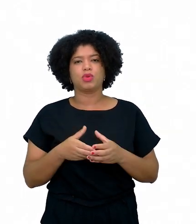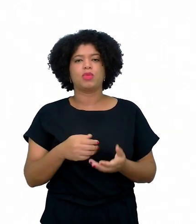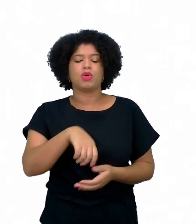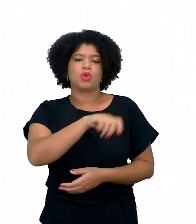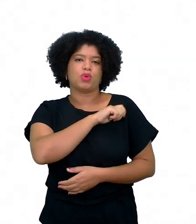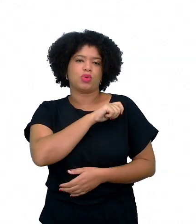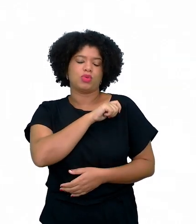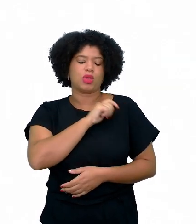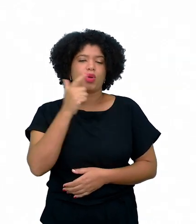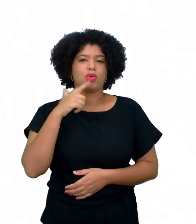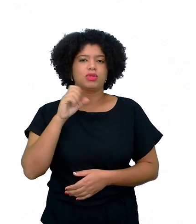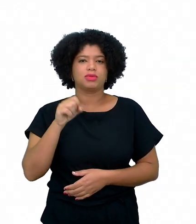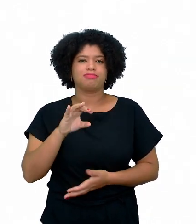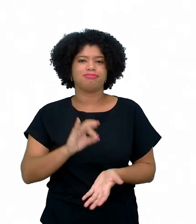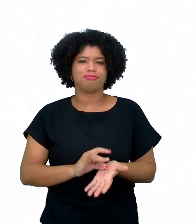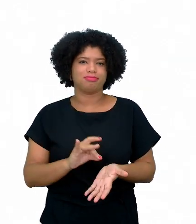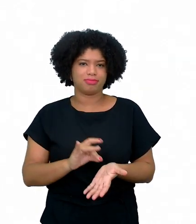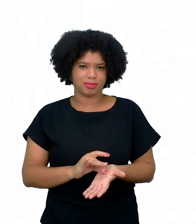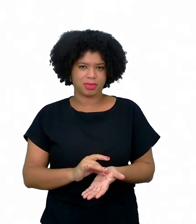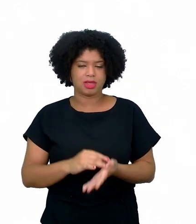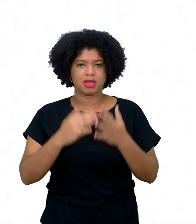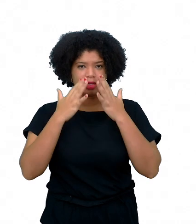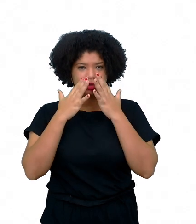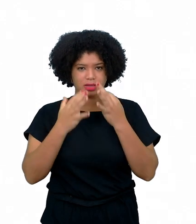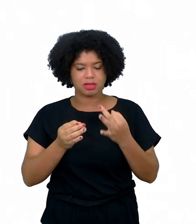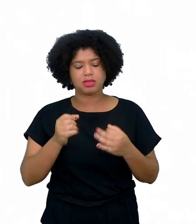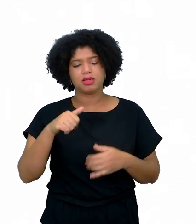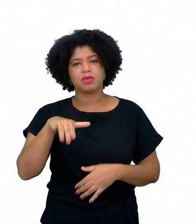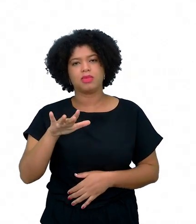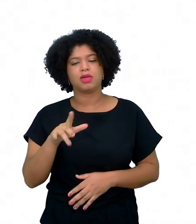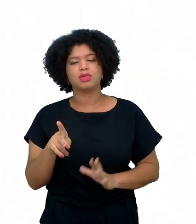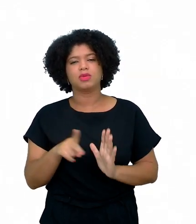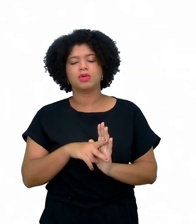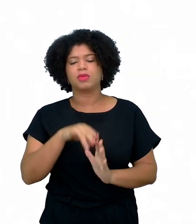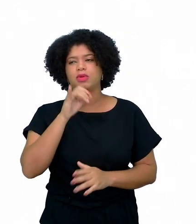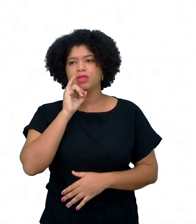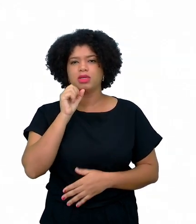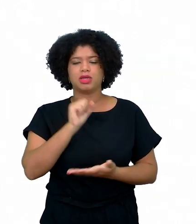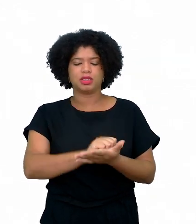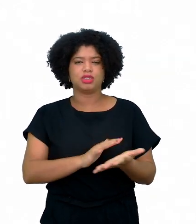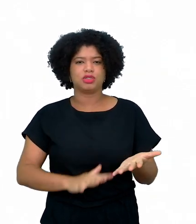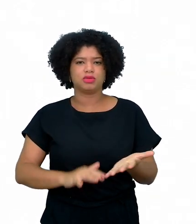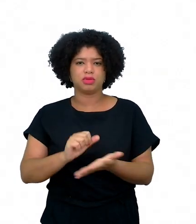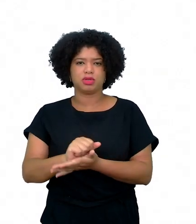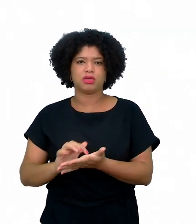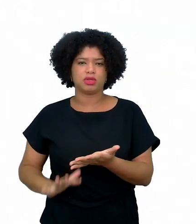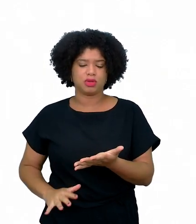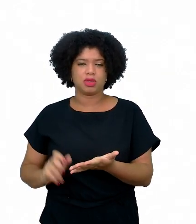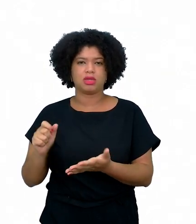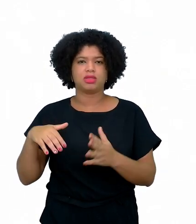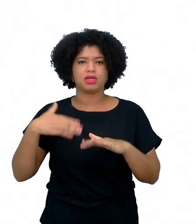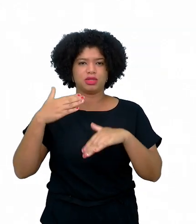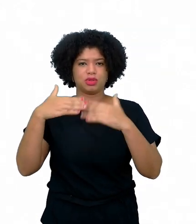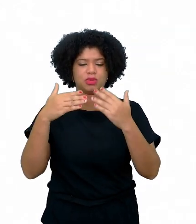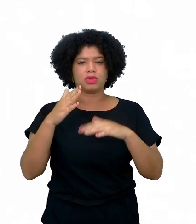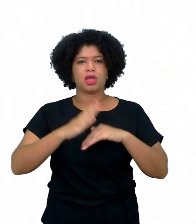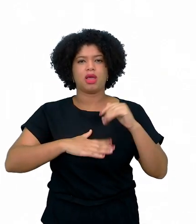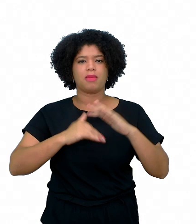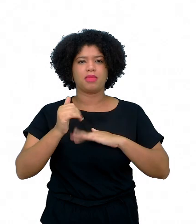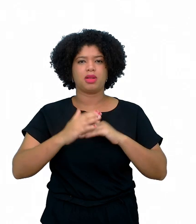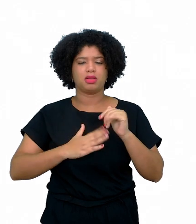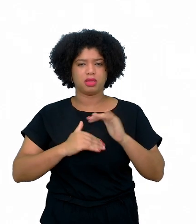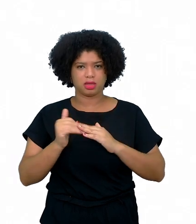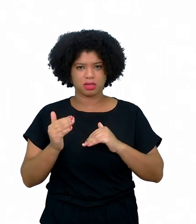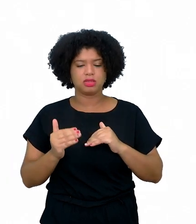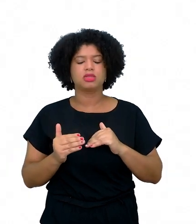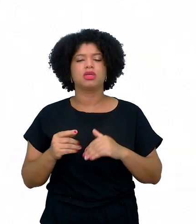estudantes conseguiram, né, olhando para aquelas atividades, desenvolver aquela habilidade